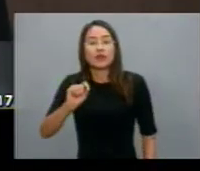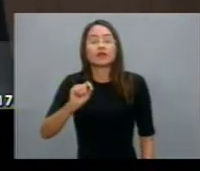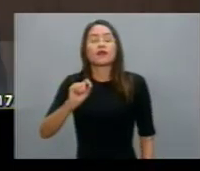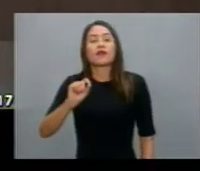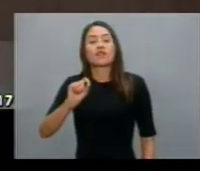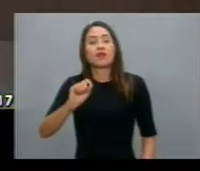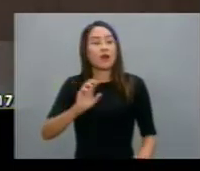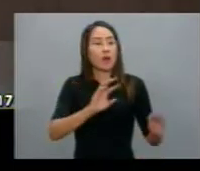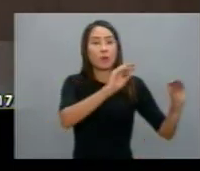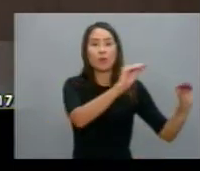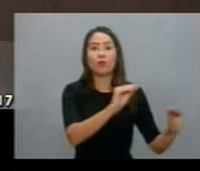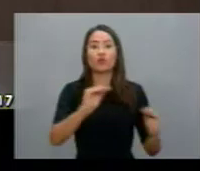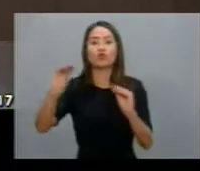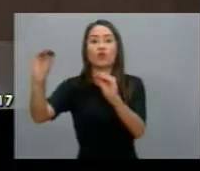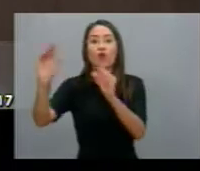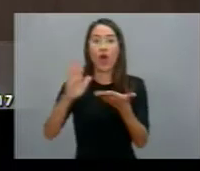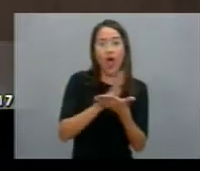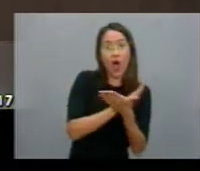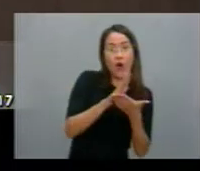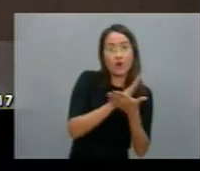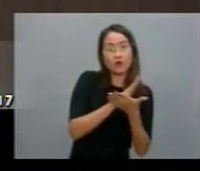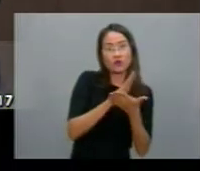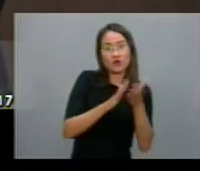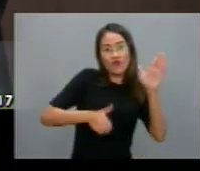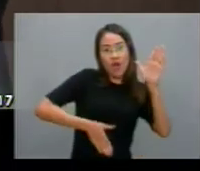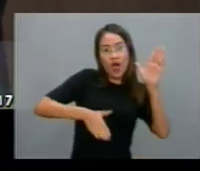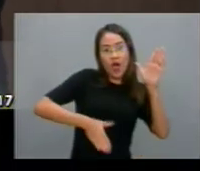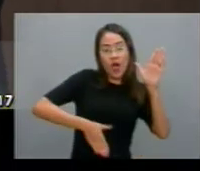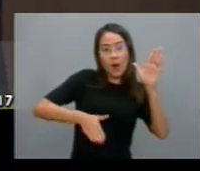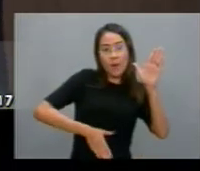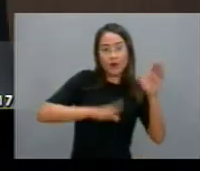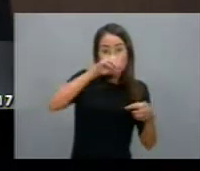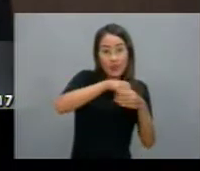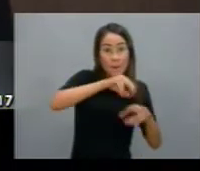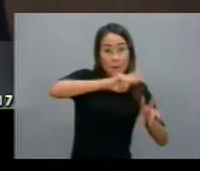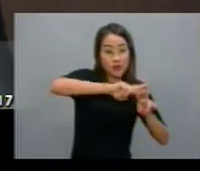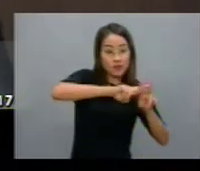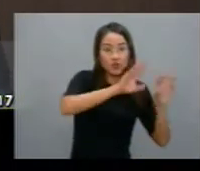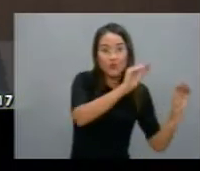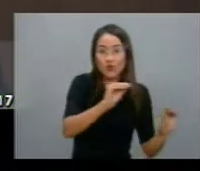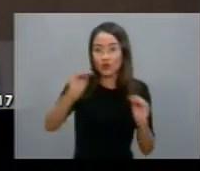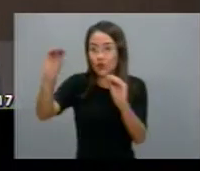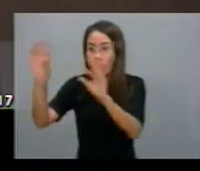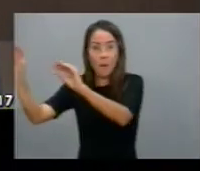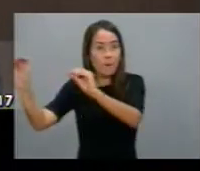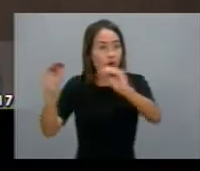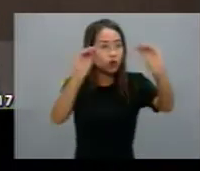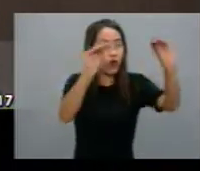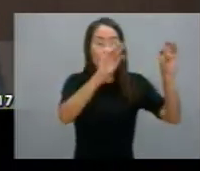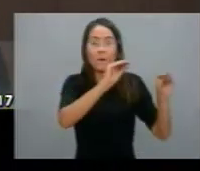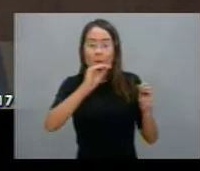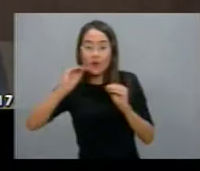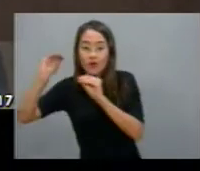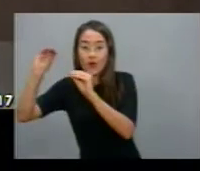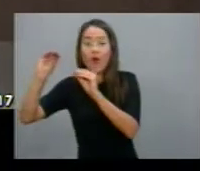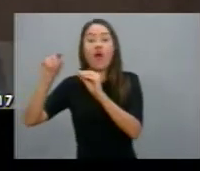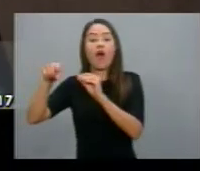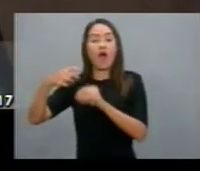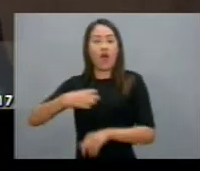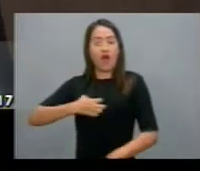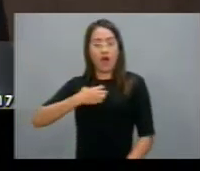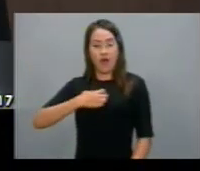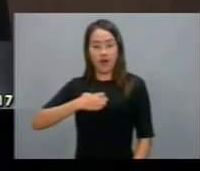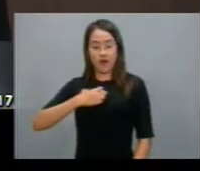essas transferências, me parece que age de forma correta, porque permite, inclusive, fazer com que a superpopulação